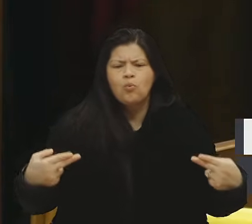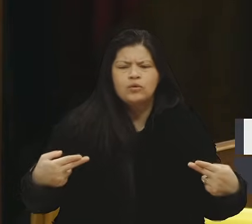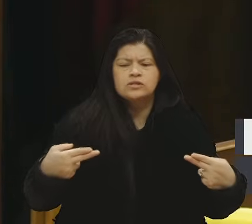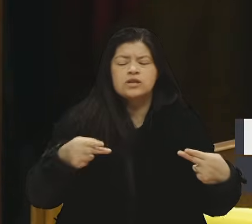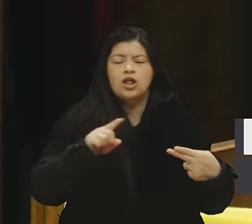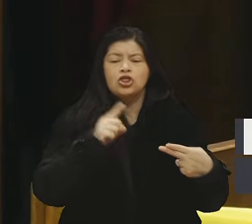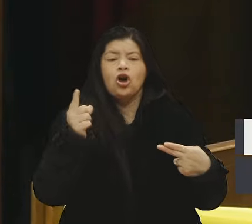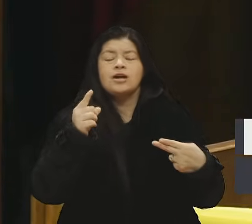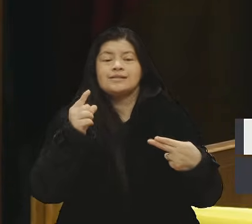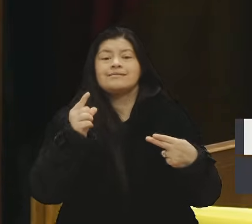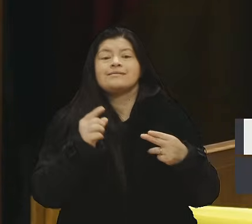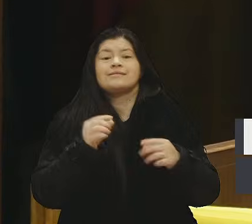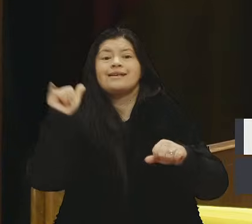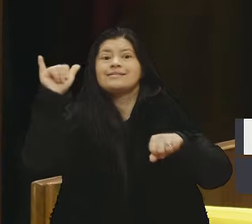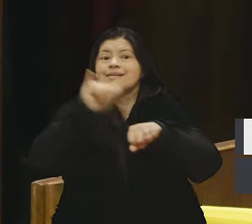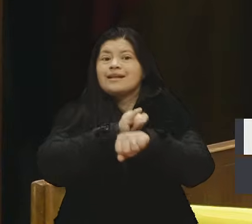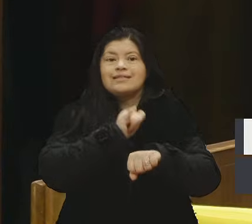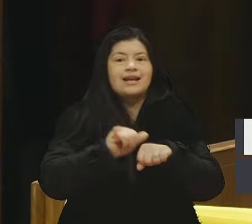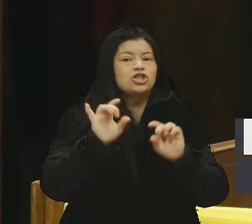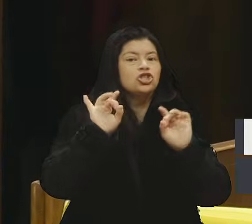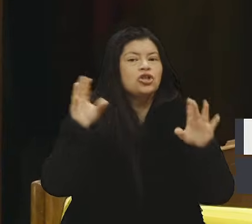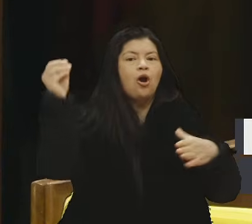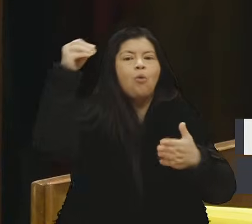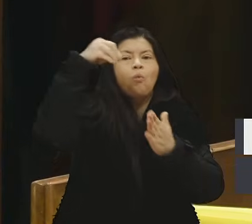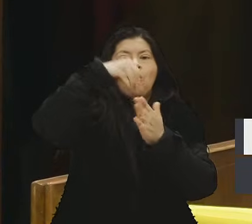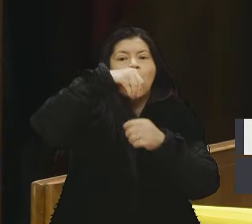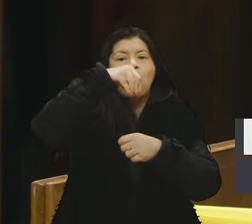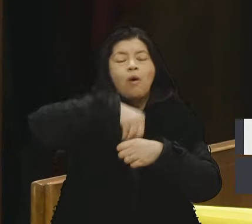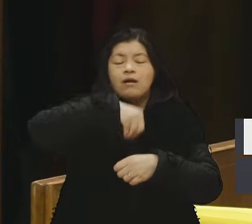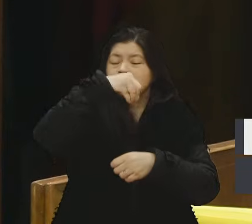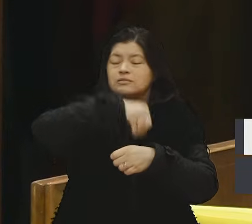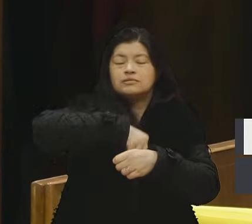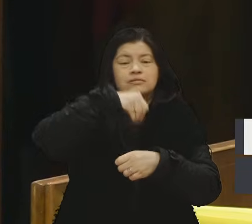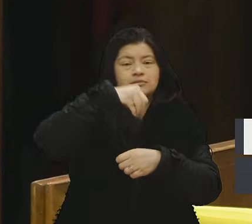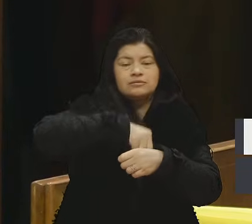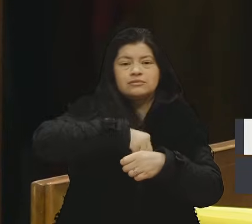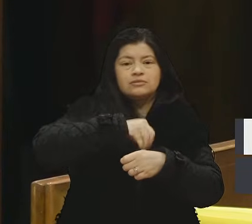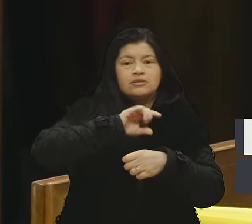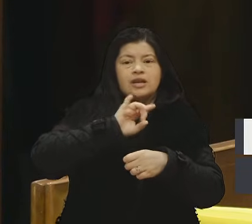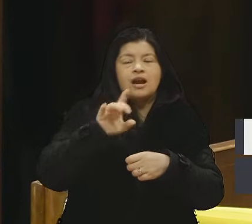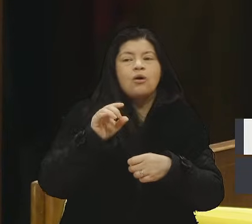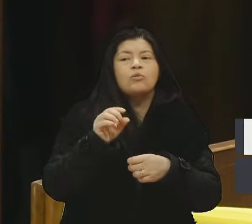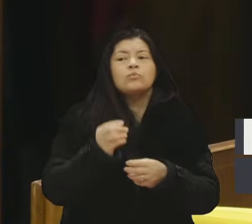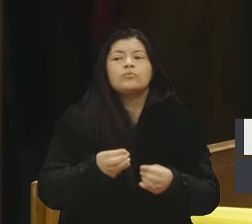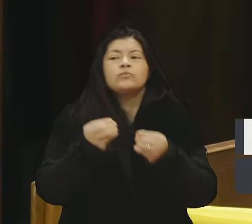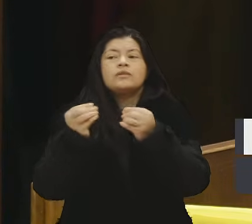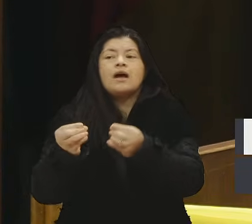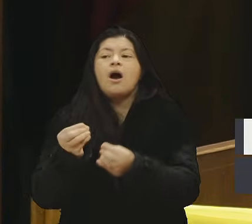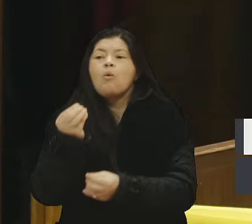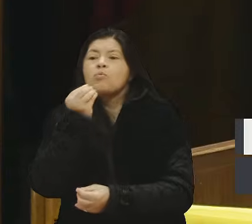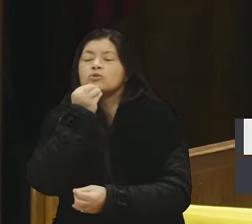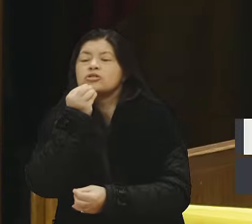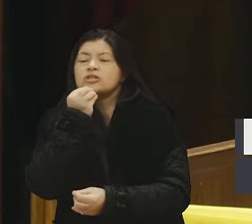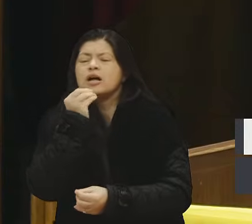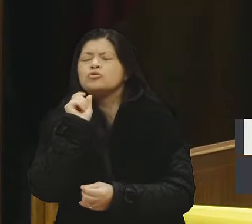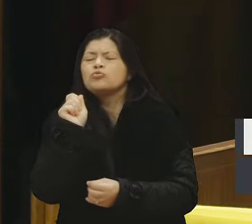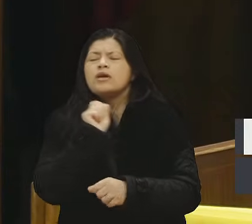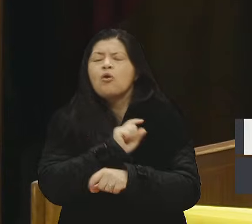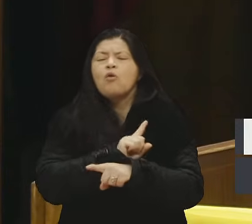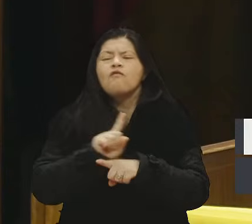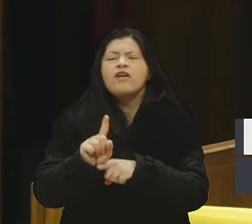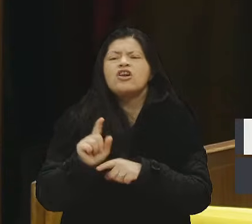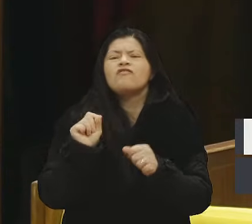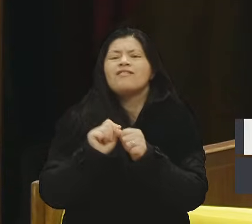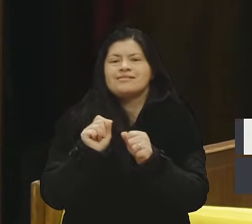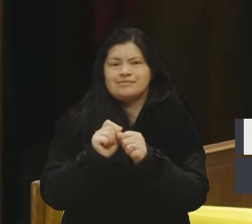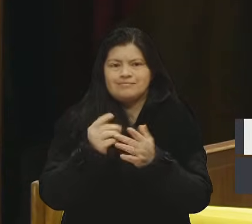estrategicamente escondendo e guardando para não dar nenhuma chance do governo saber o que a gente ia fazer.